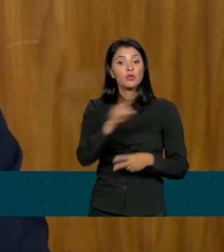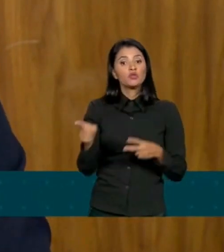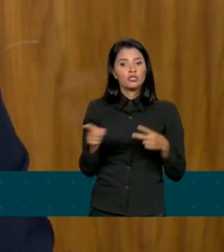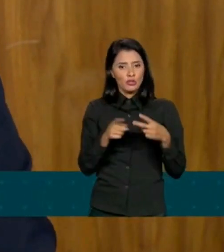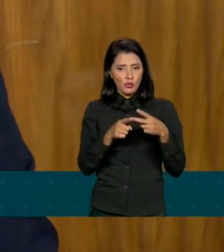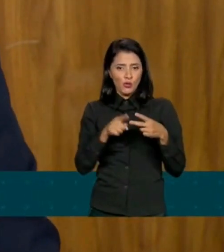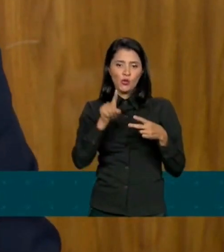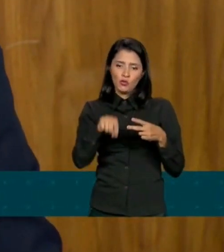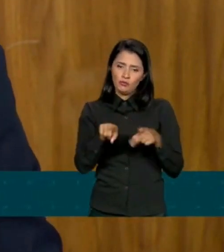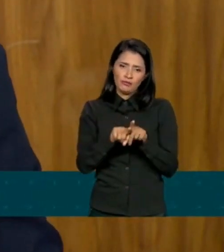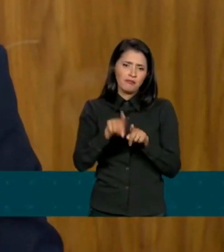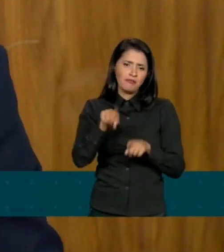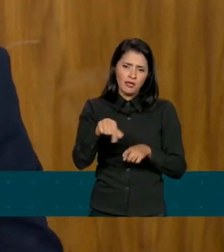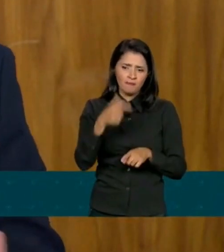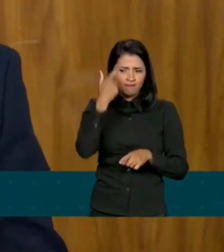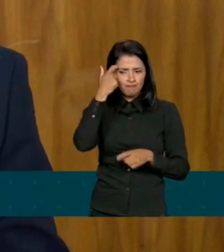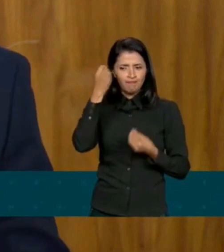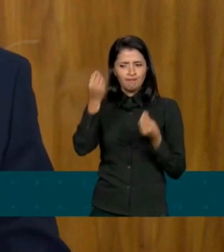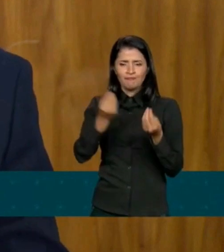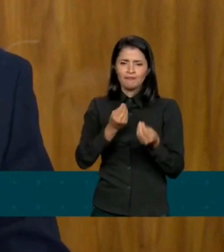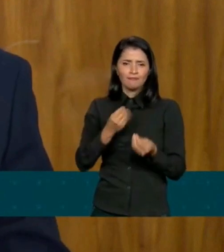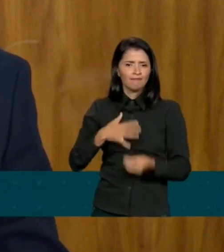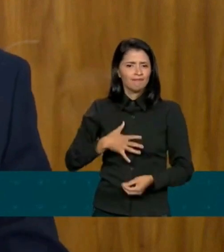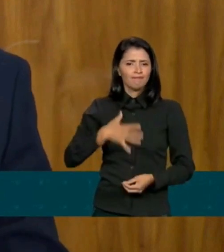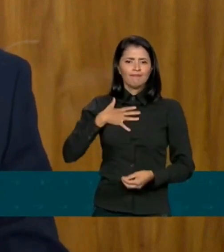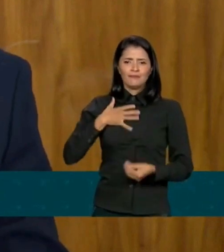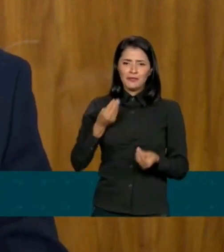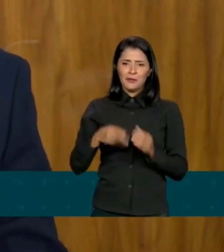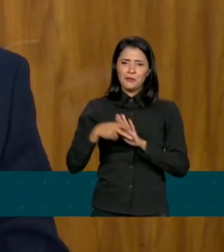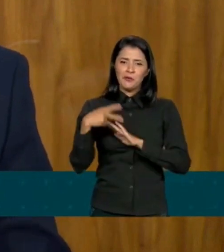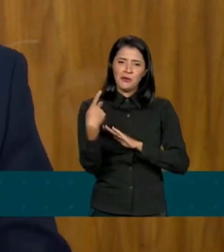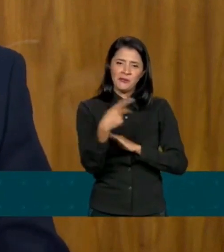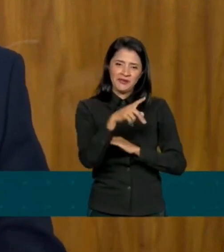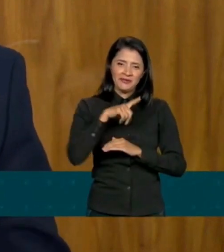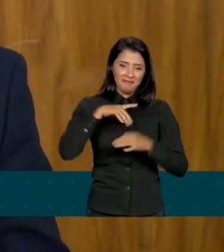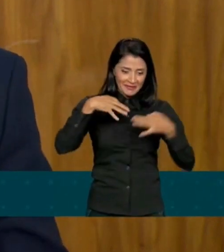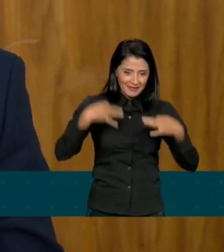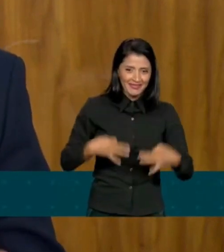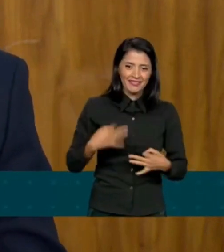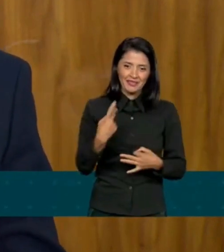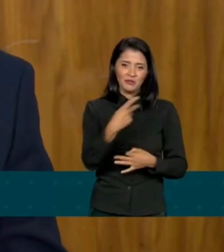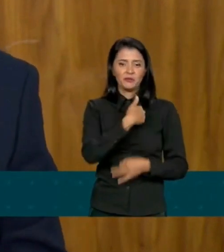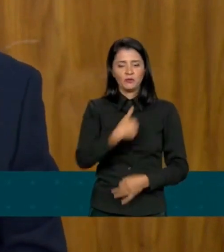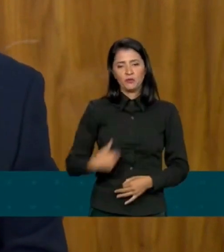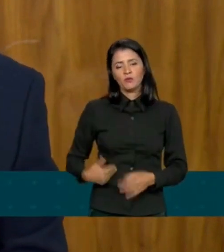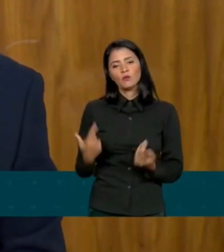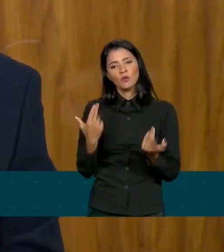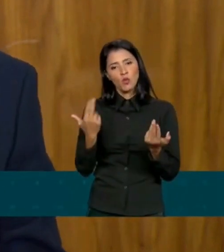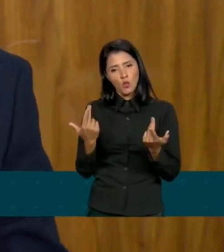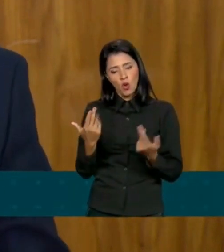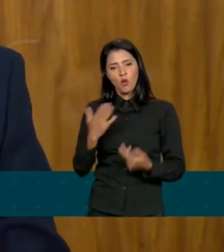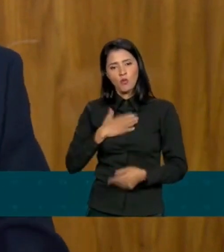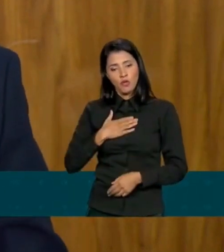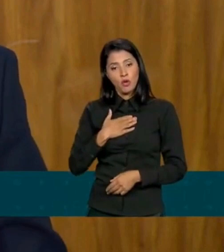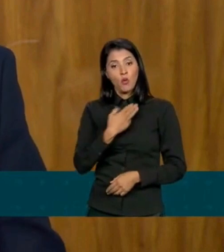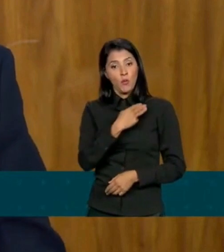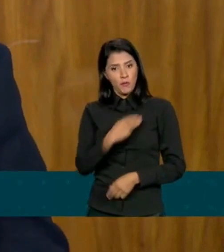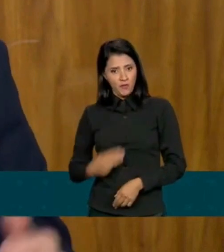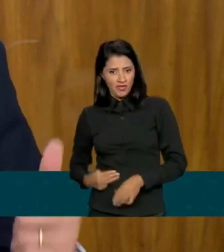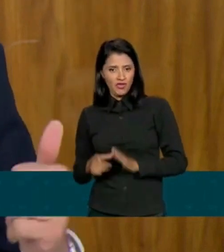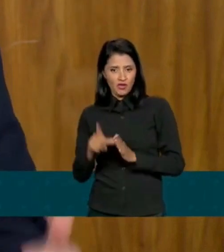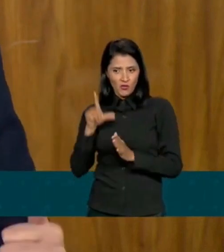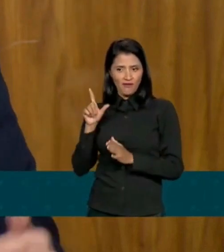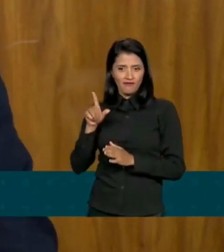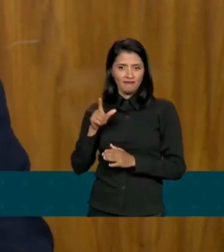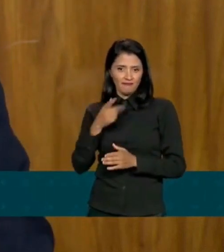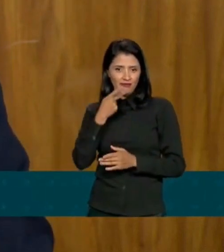que eu considero ela uma das mais nobres, desse governo, que, como o meu querido ministro